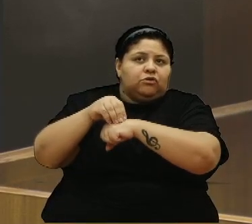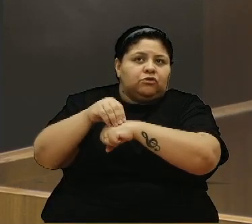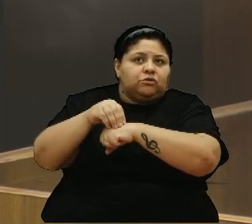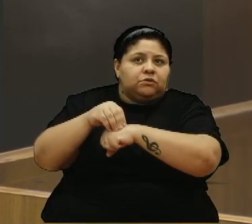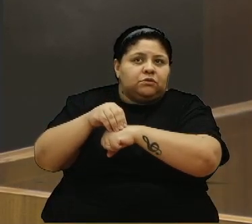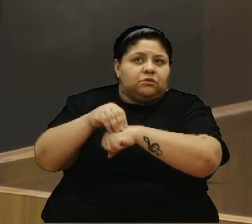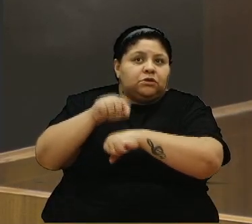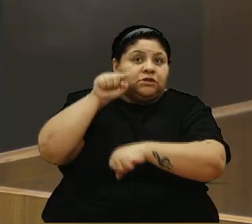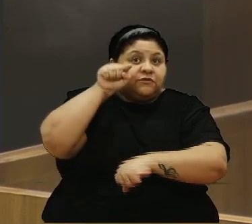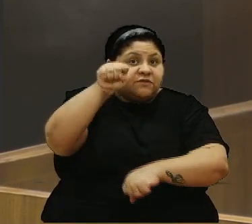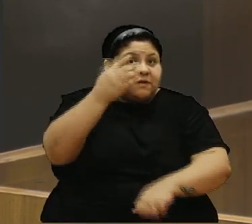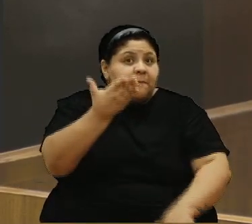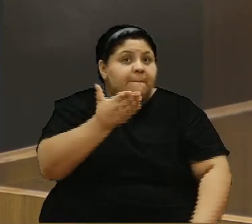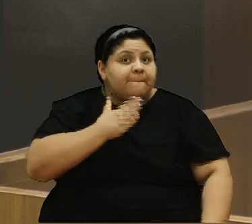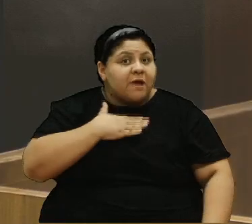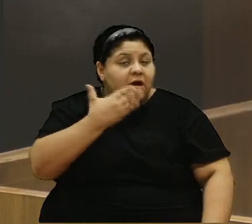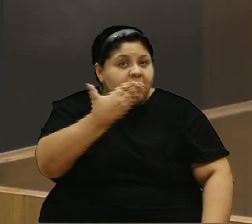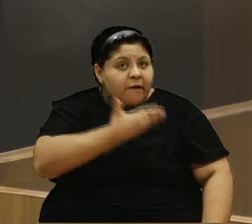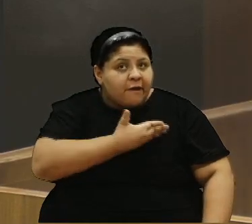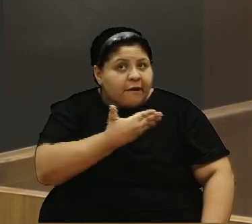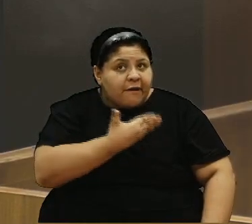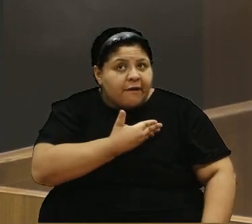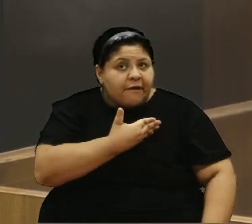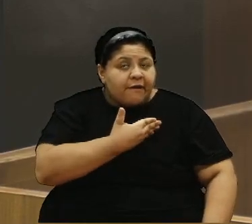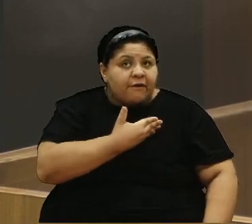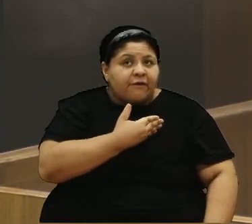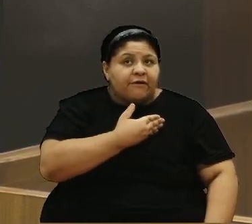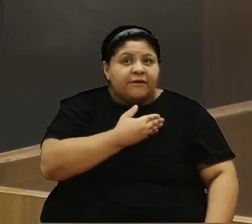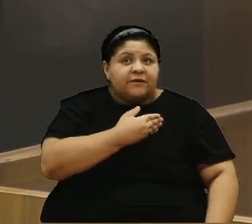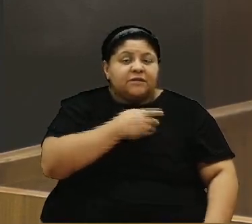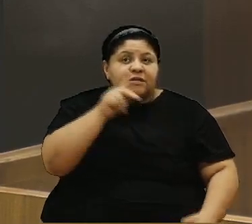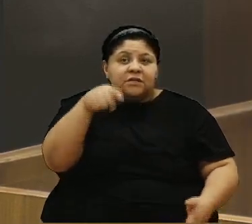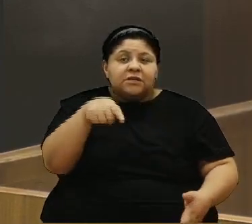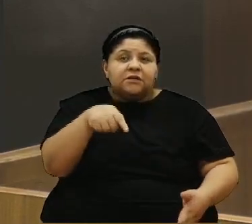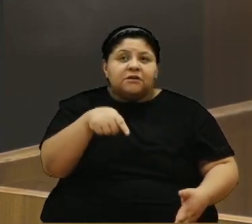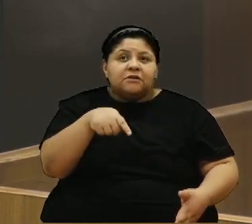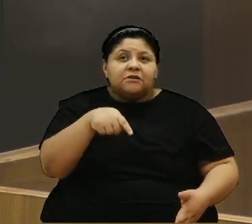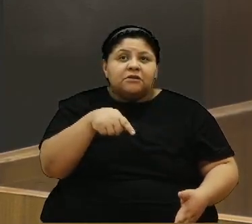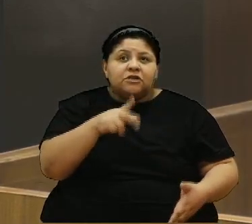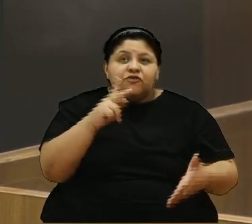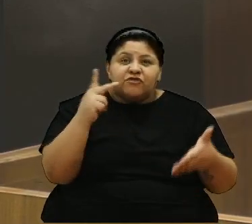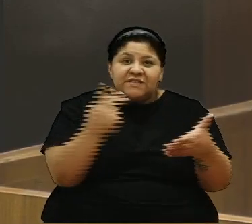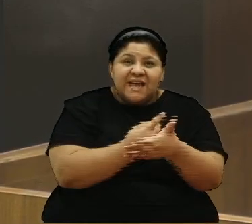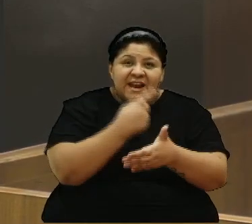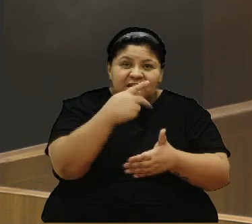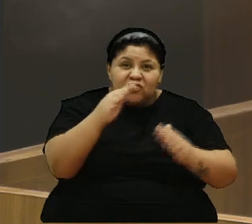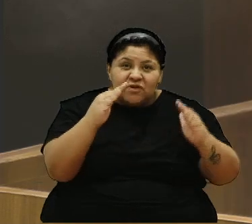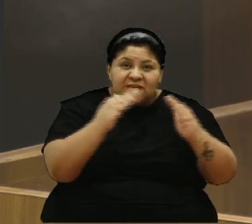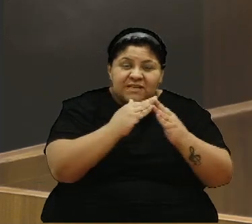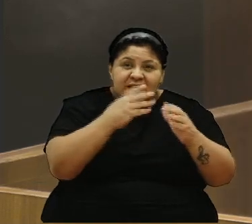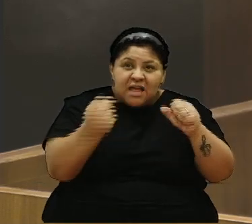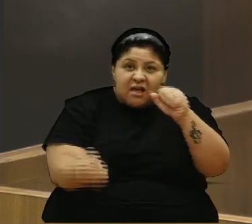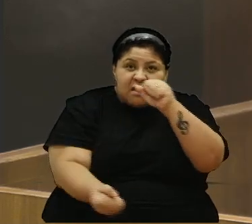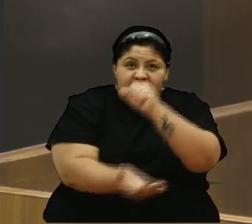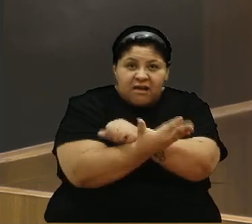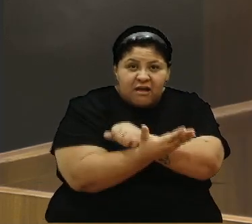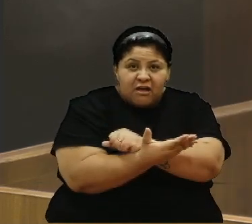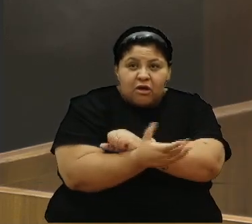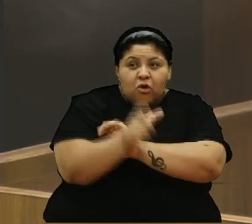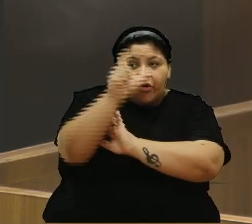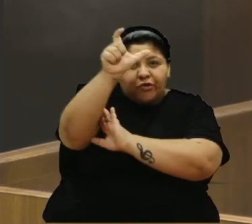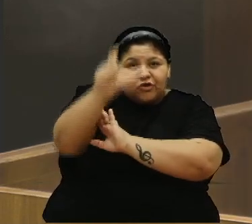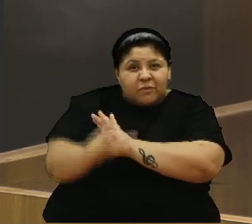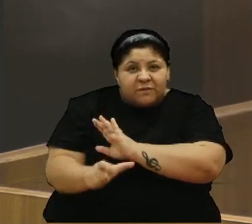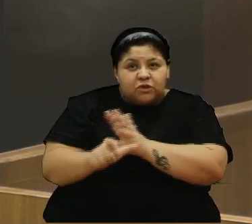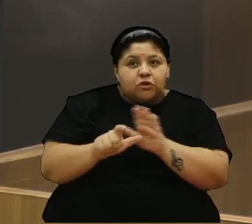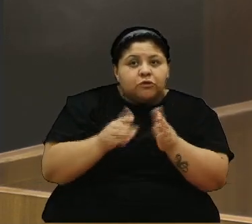Se você, meu amigo, se você erra o CEP da sua residência, é fraude. Mas se alguém